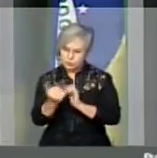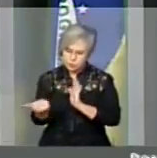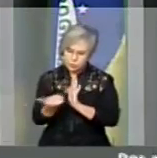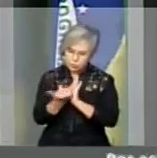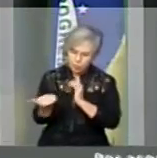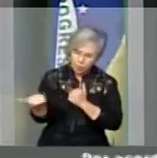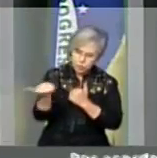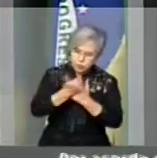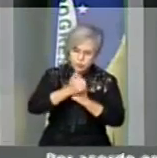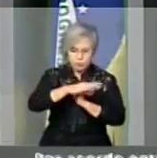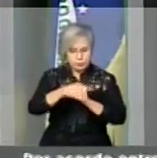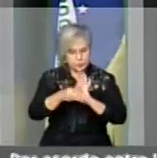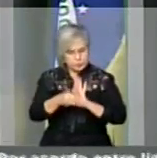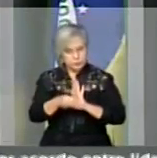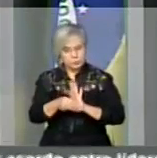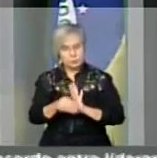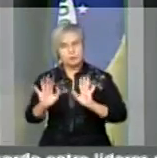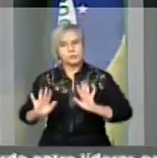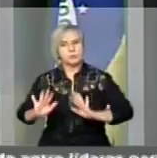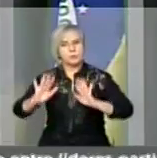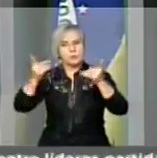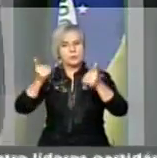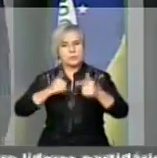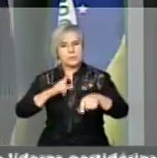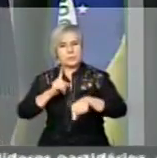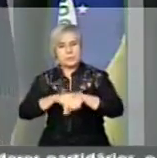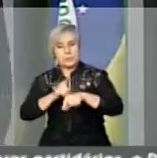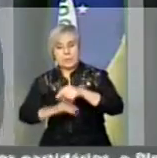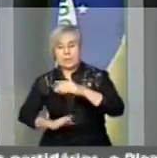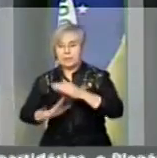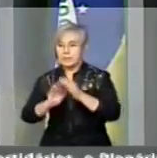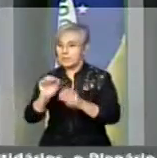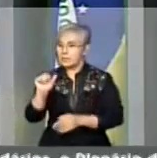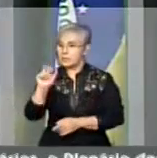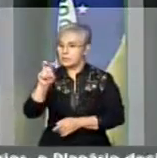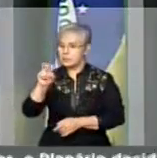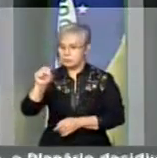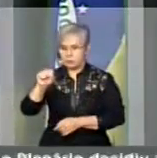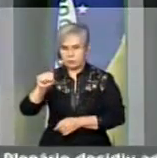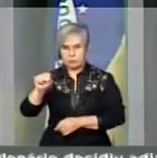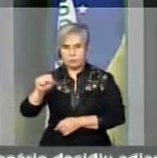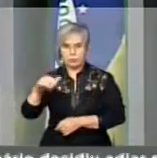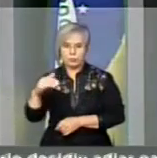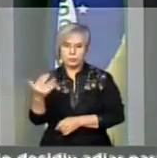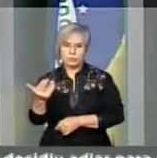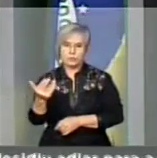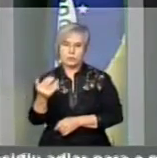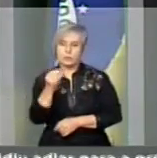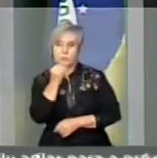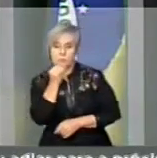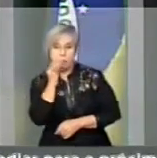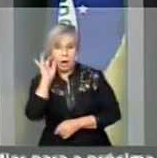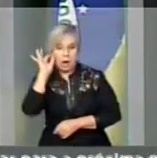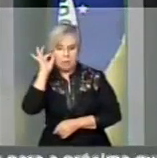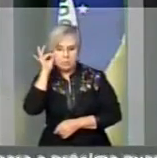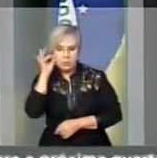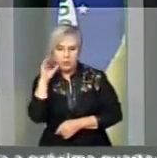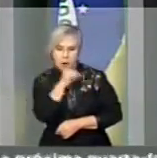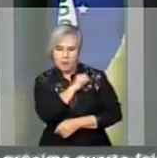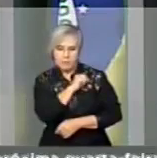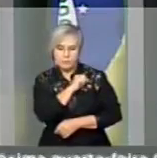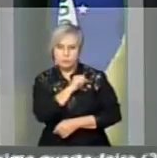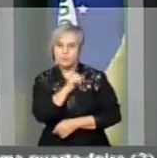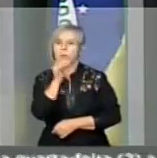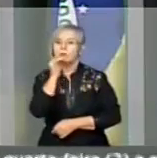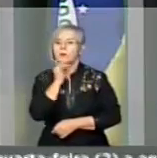ora proposto, nos eventos com duração de até 15 segundos, portanto seriam os eventos de duração curta, como